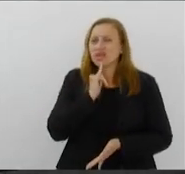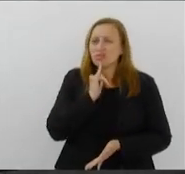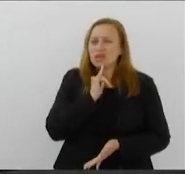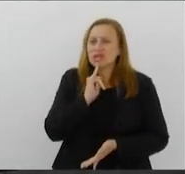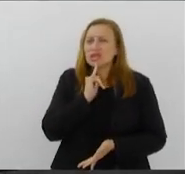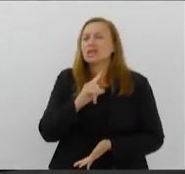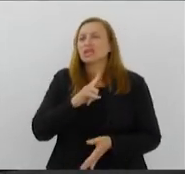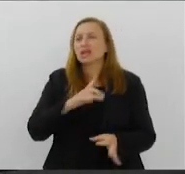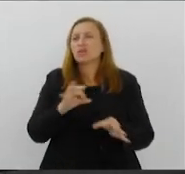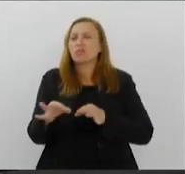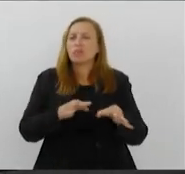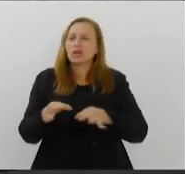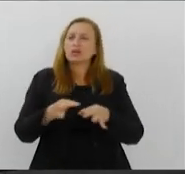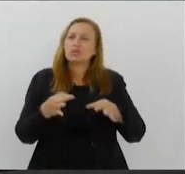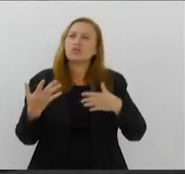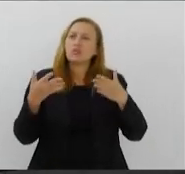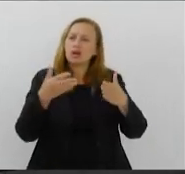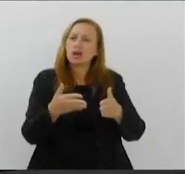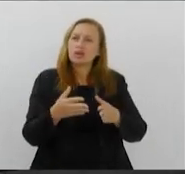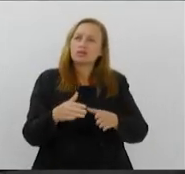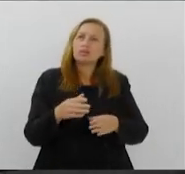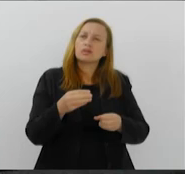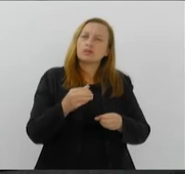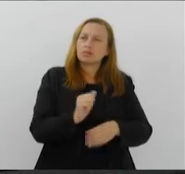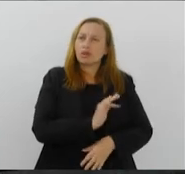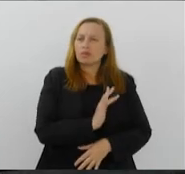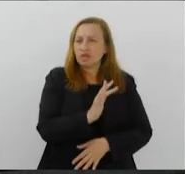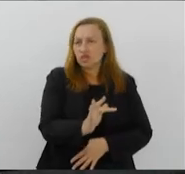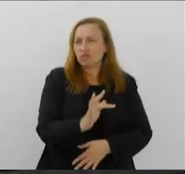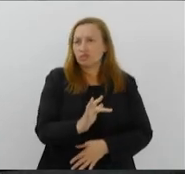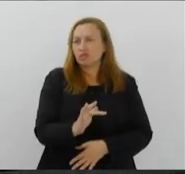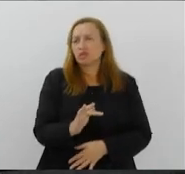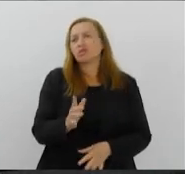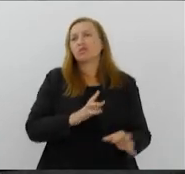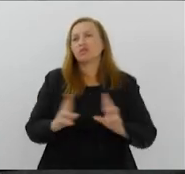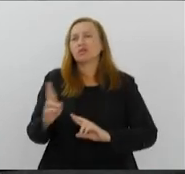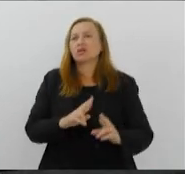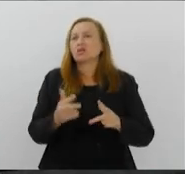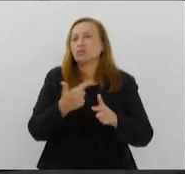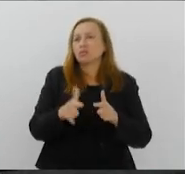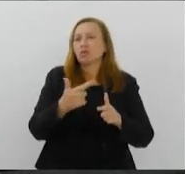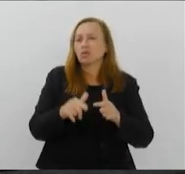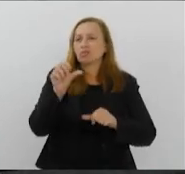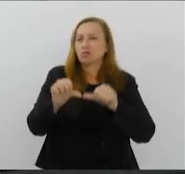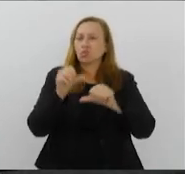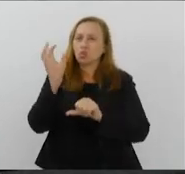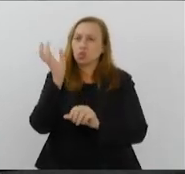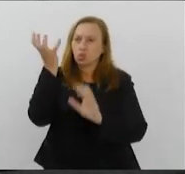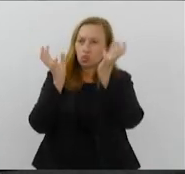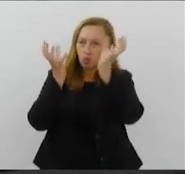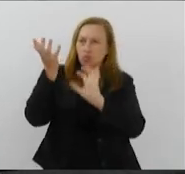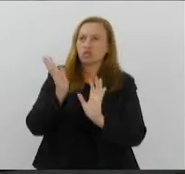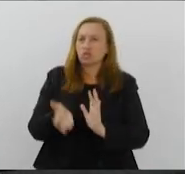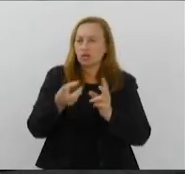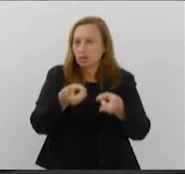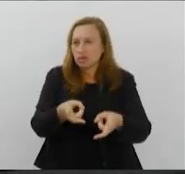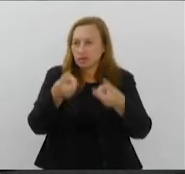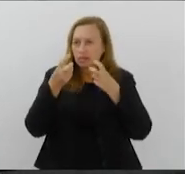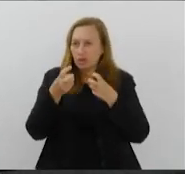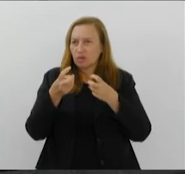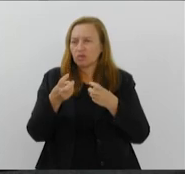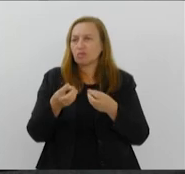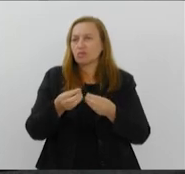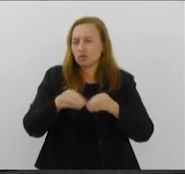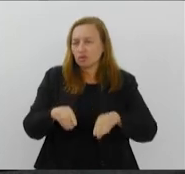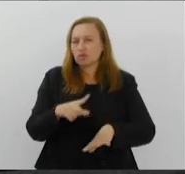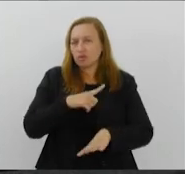há um plano específico para a Baixada Fluminense com relação aos problemas climáticos que, como a gente já percebeu, eles acometem muito